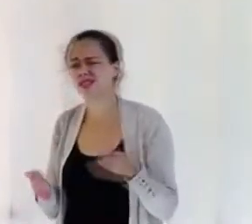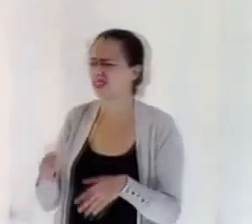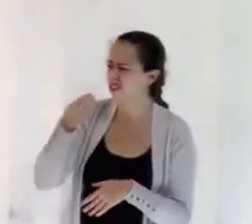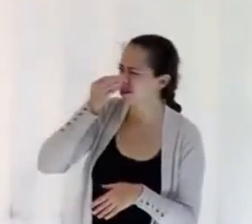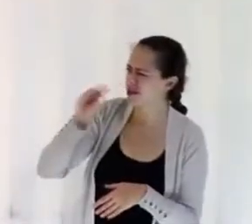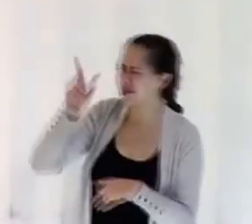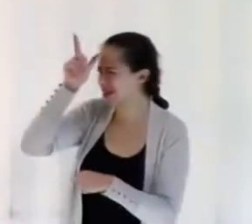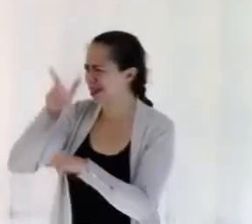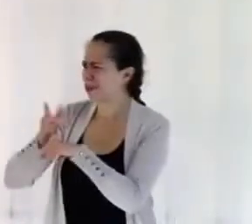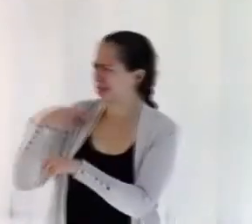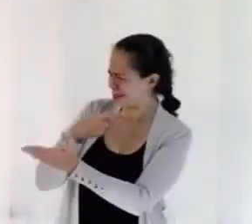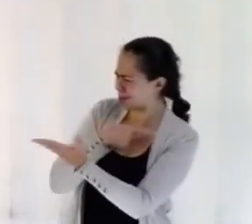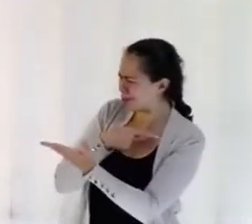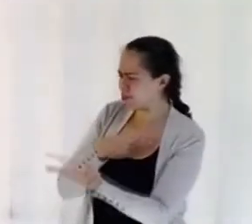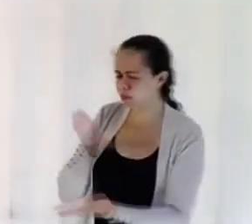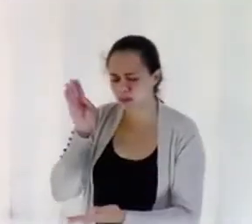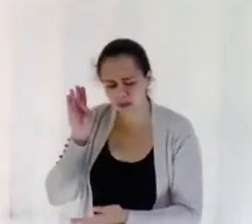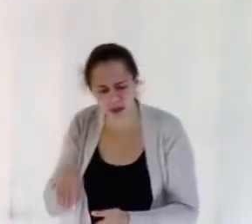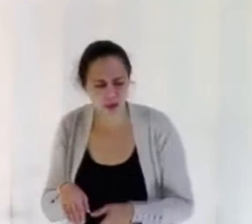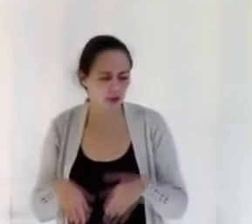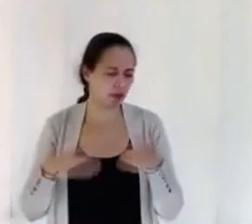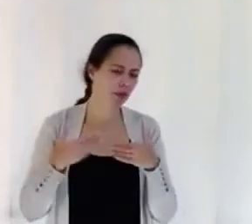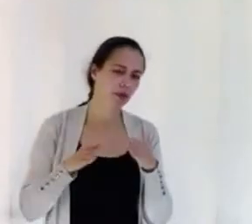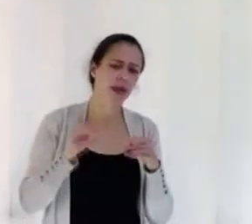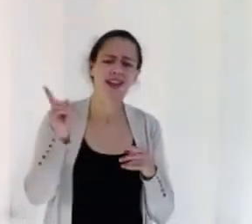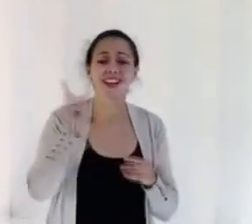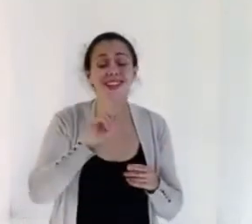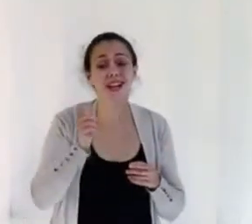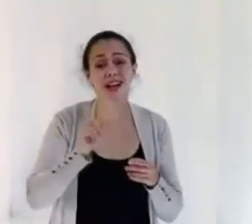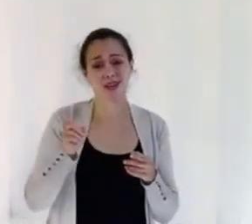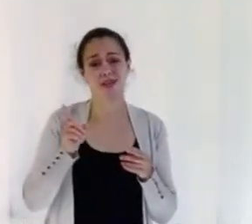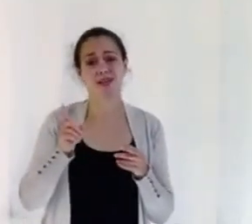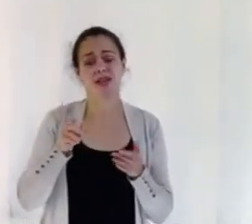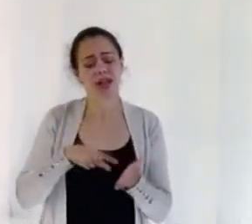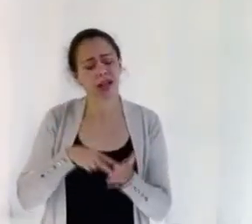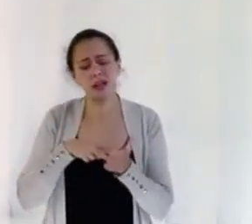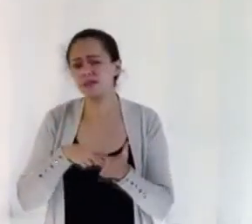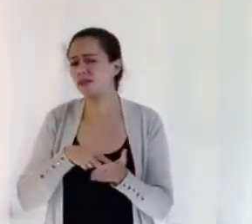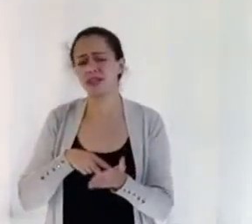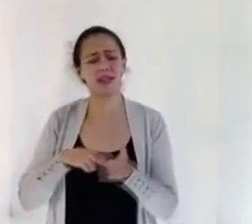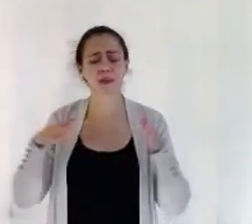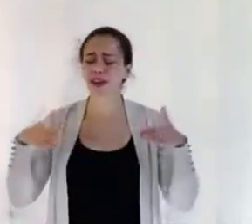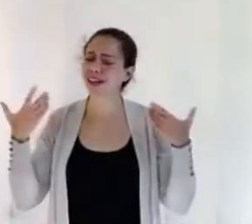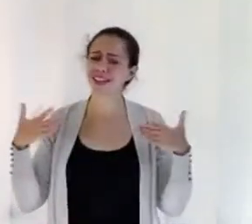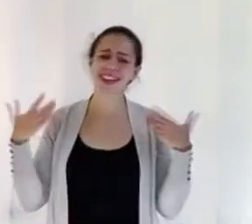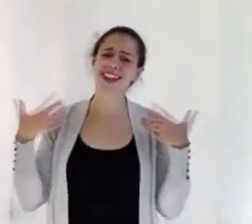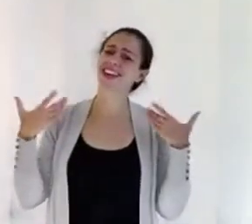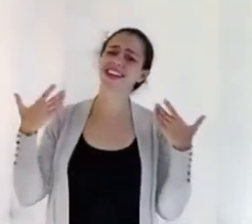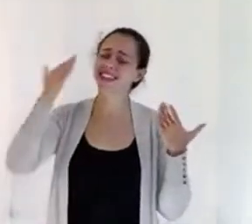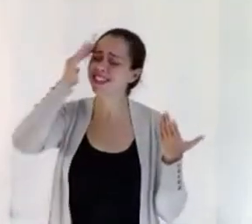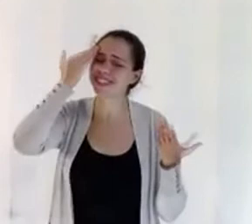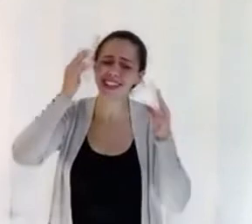algo voluntário e não gemendo. Tem que ser com alegria e não